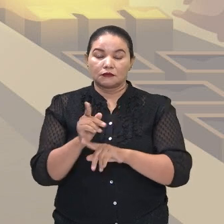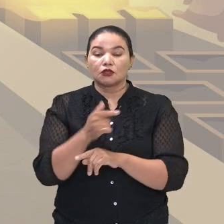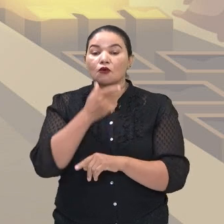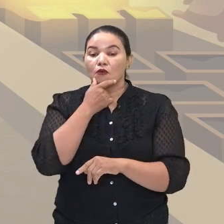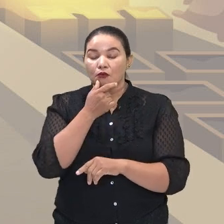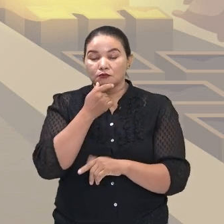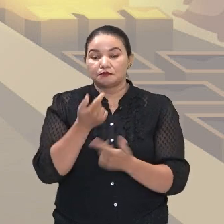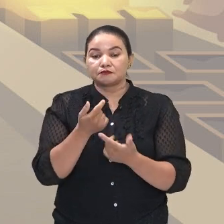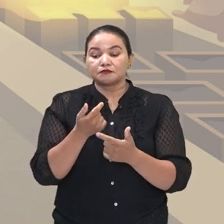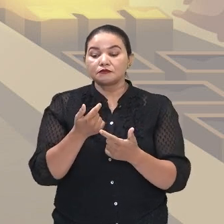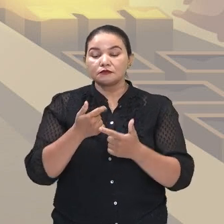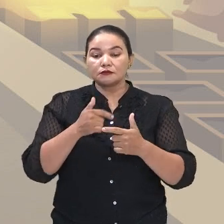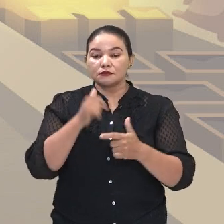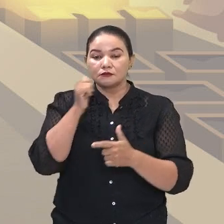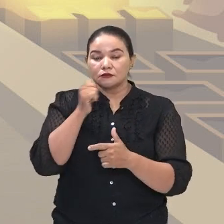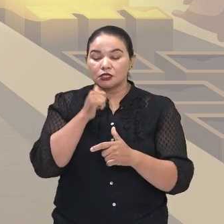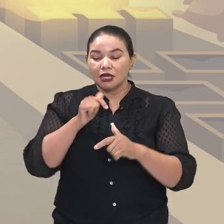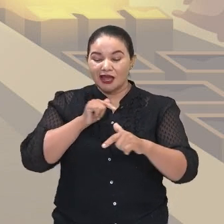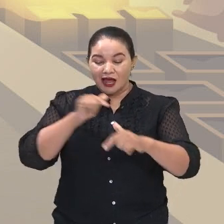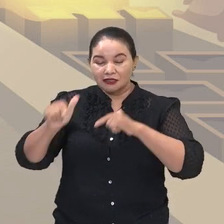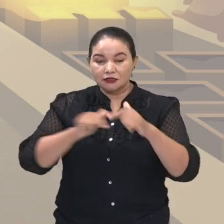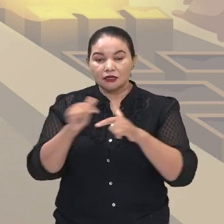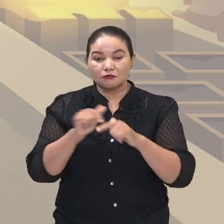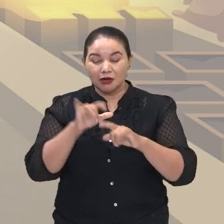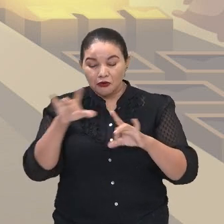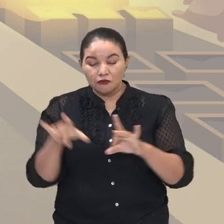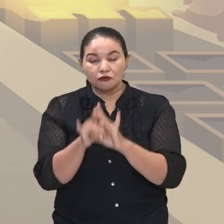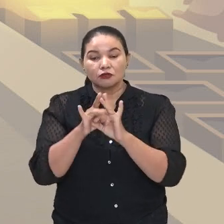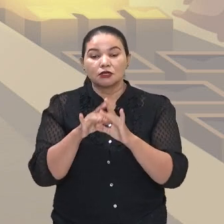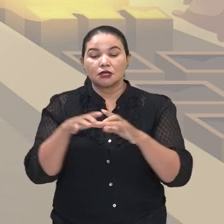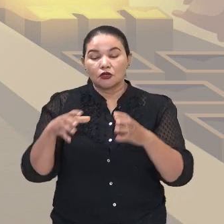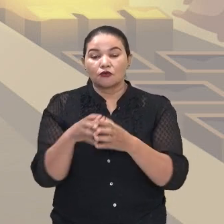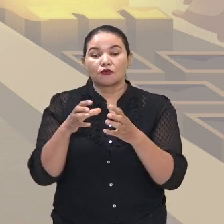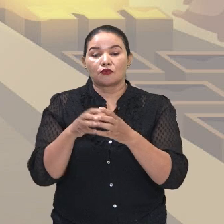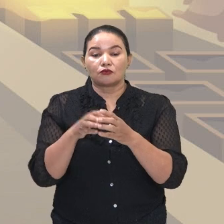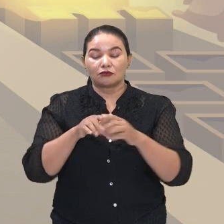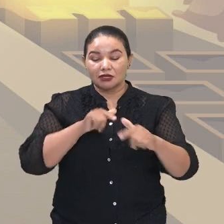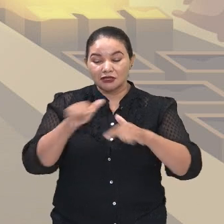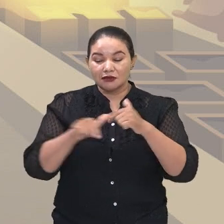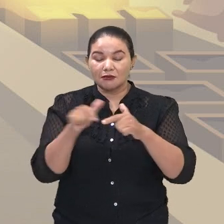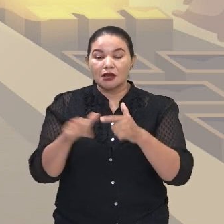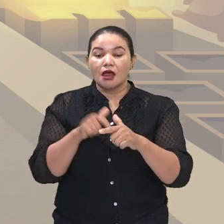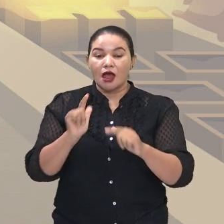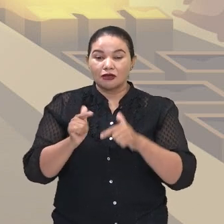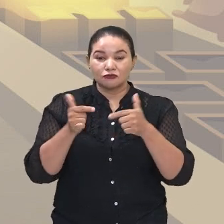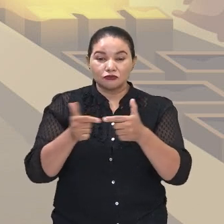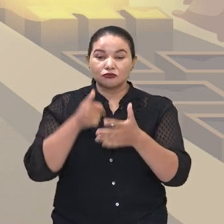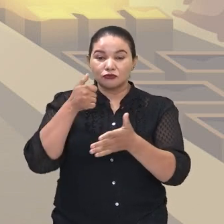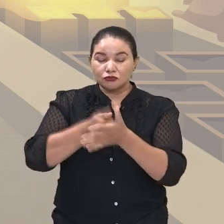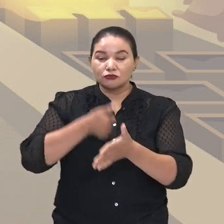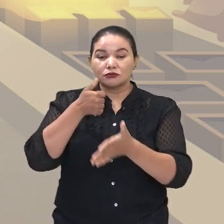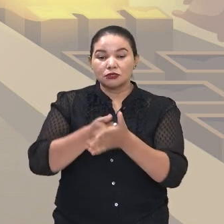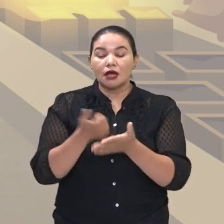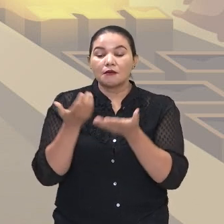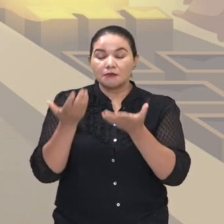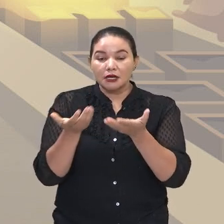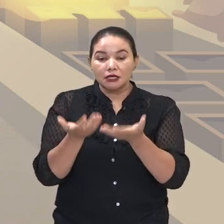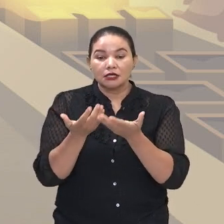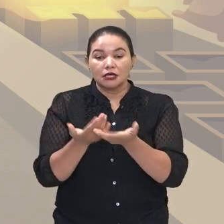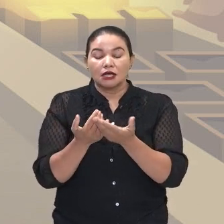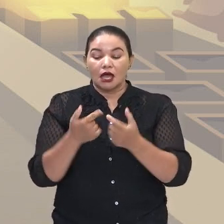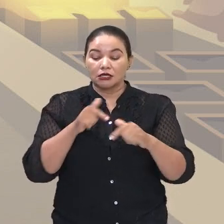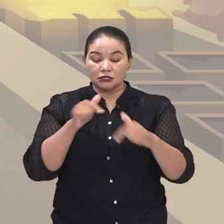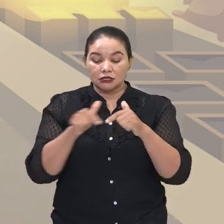vão lutar, vão se reunir e lutar para exigir melhores condições de trabalho. E um dos movimentos